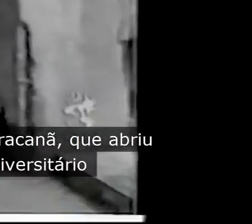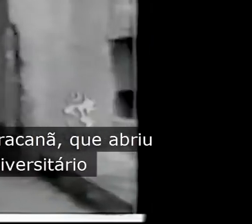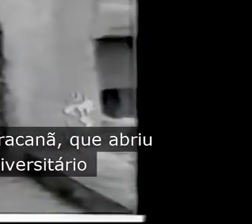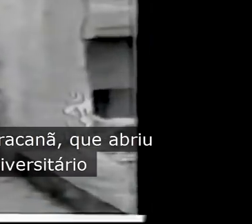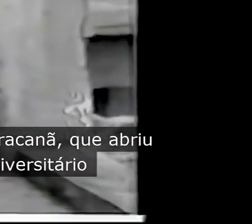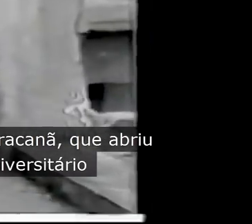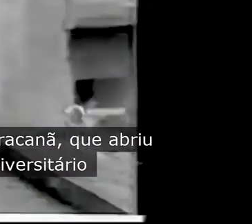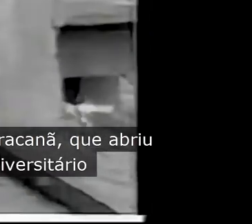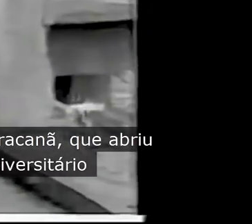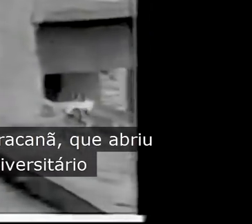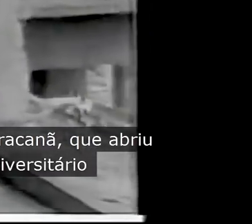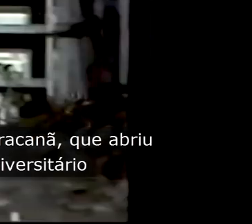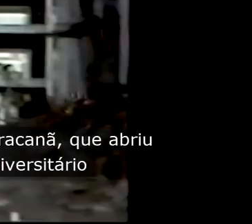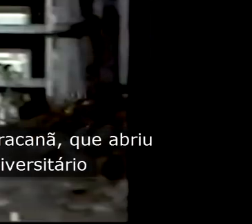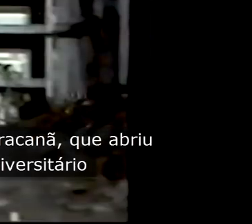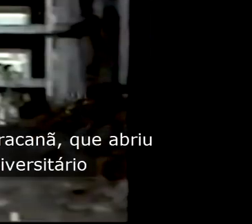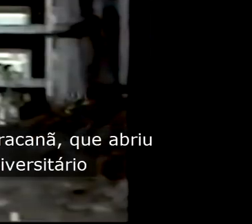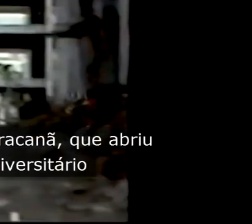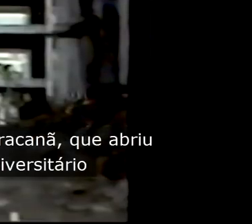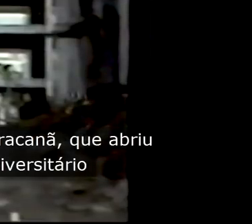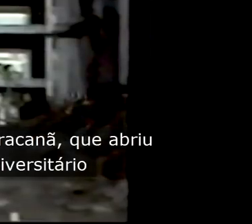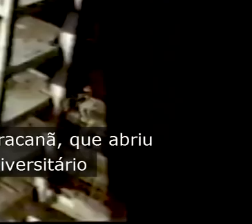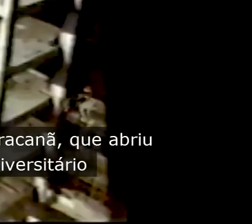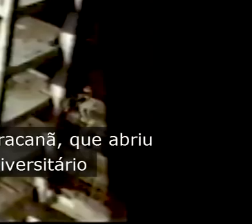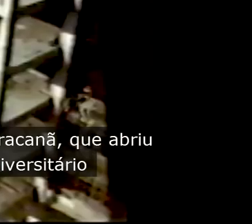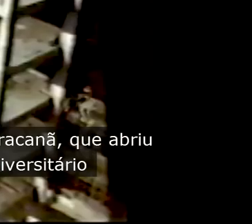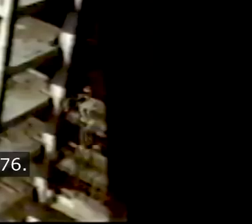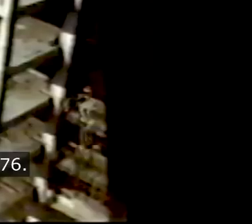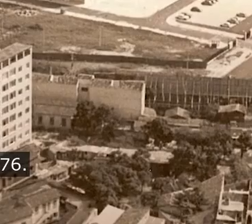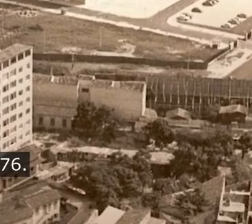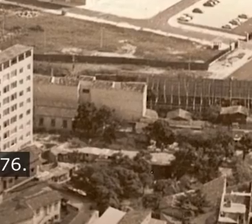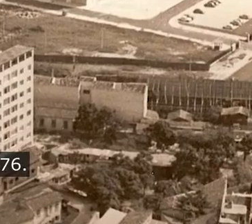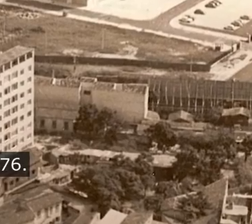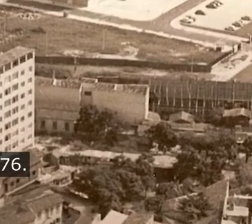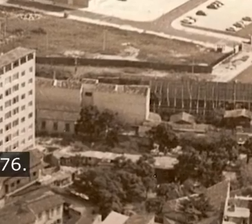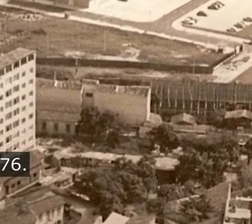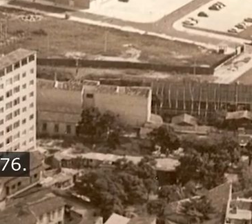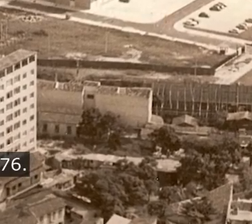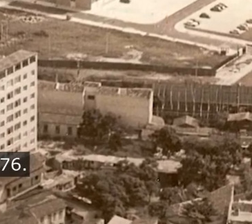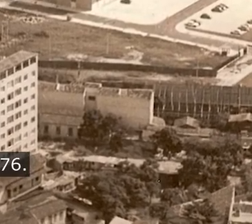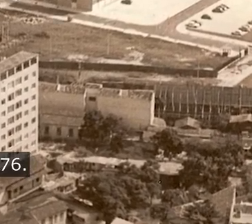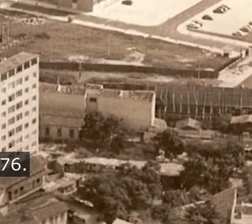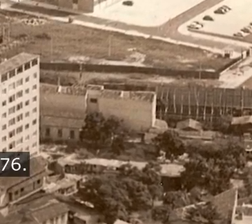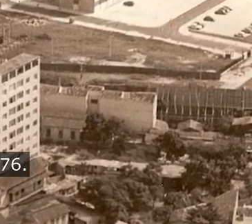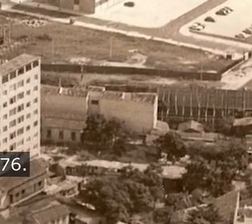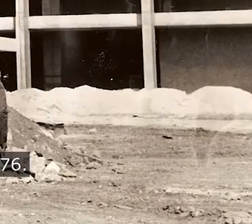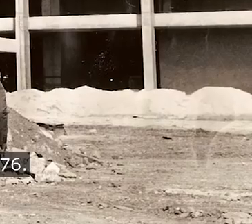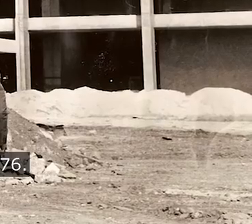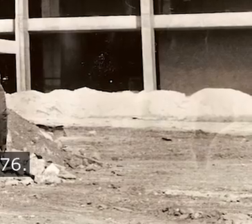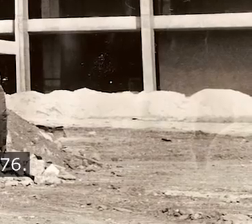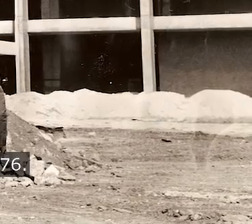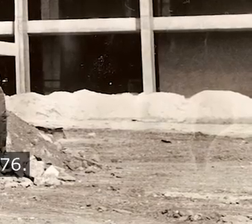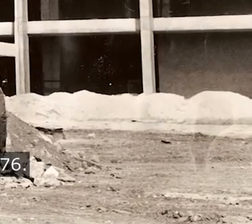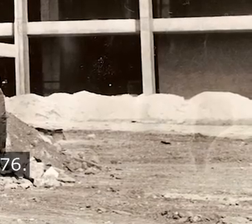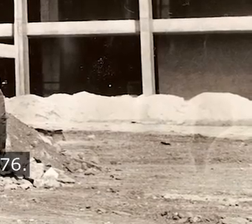que abriu passagem para a construção do moderno campus universitário Francisco Negrão de Lima, inaugurado